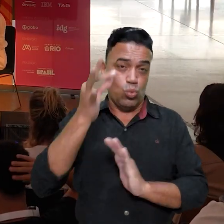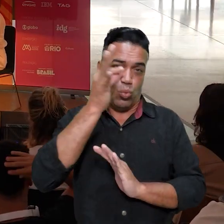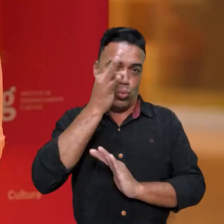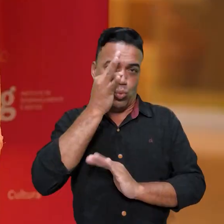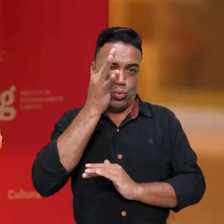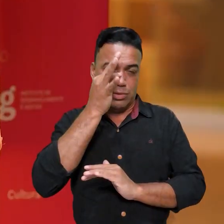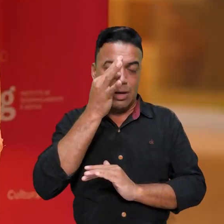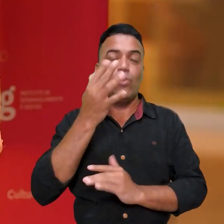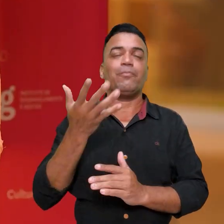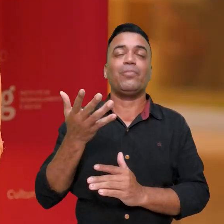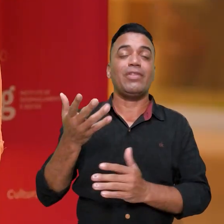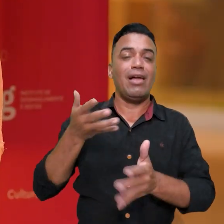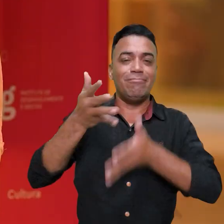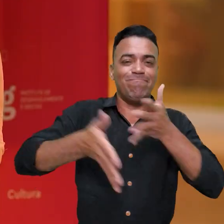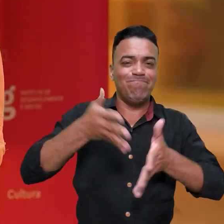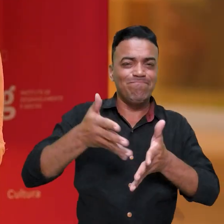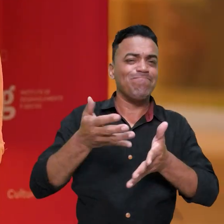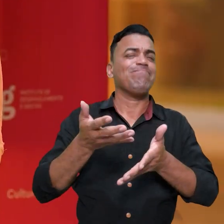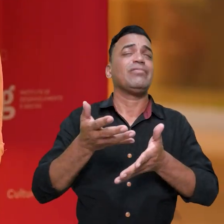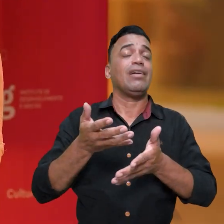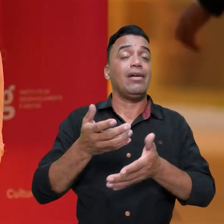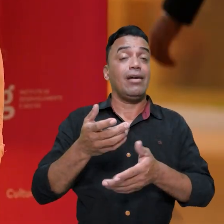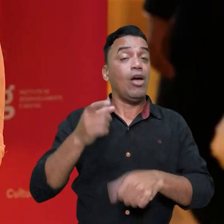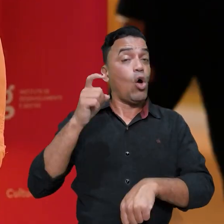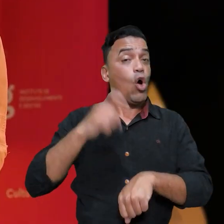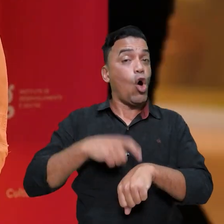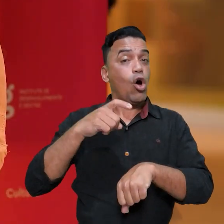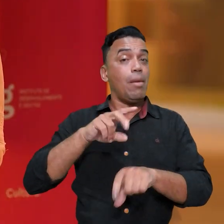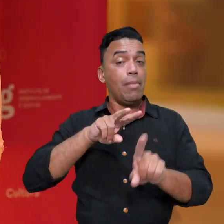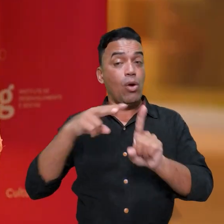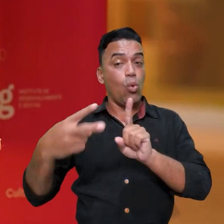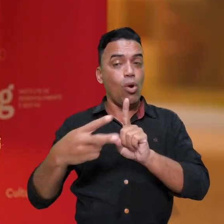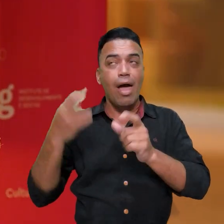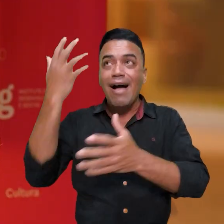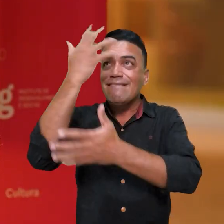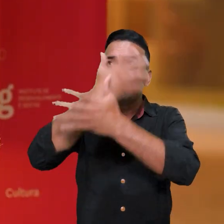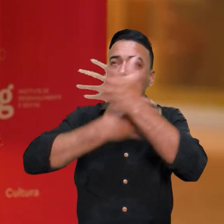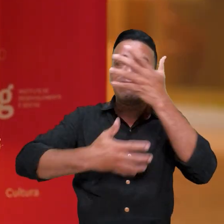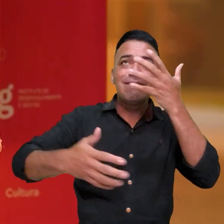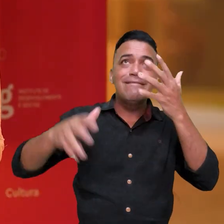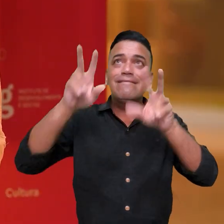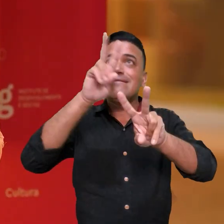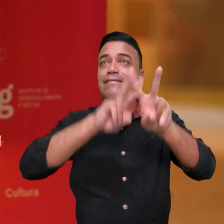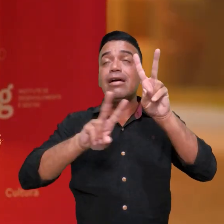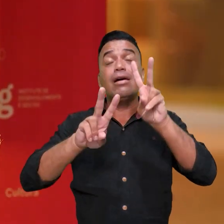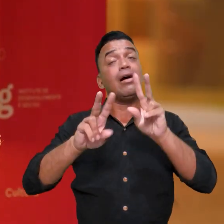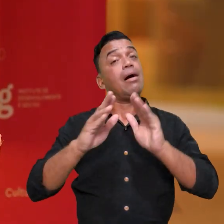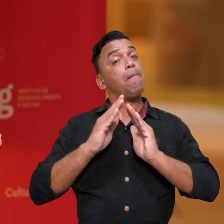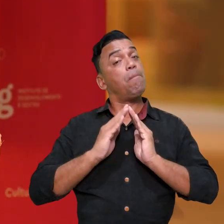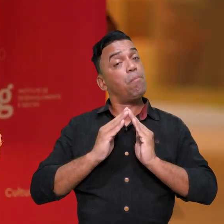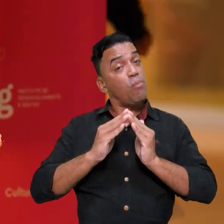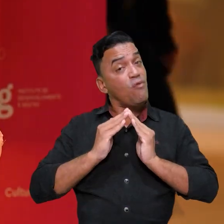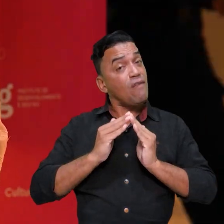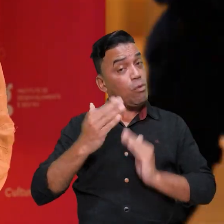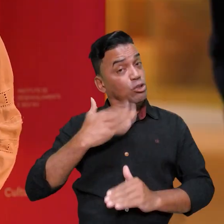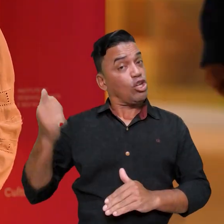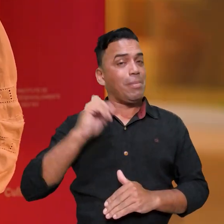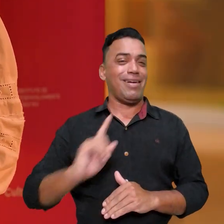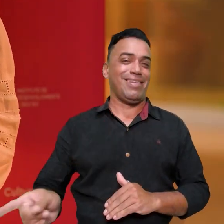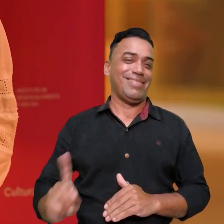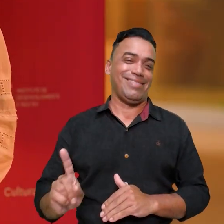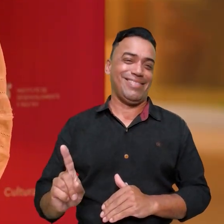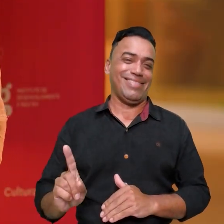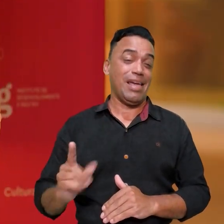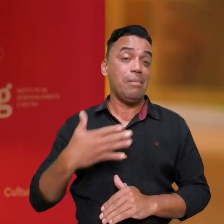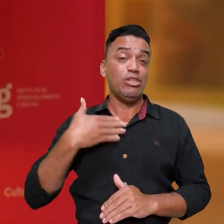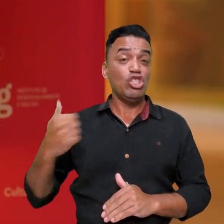Conceição, quando ela diz: quando meu olhar se perder no nada, por favor, não me despertem.